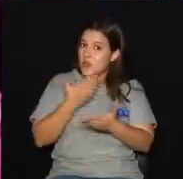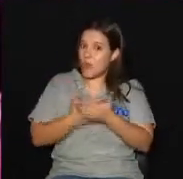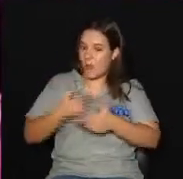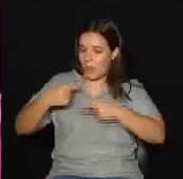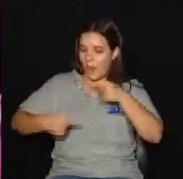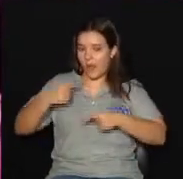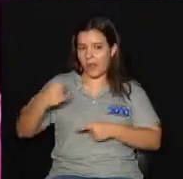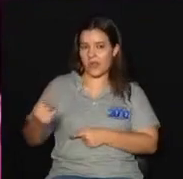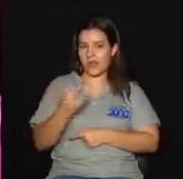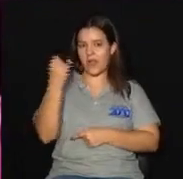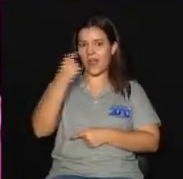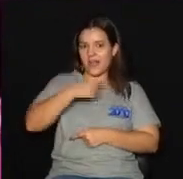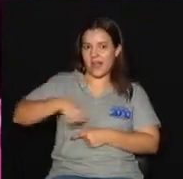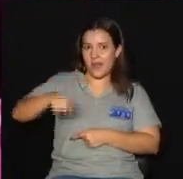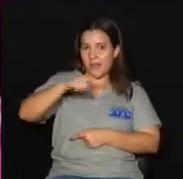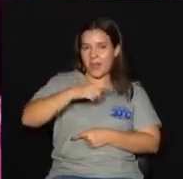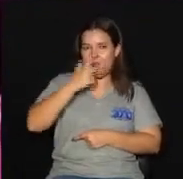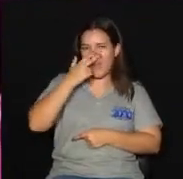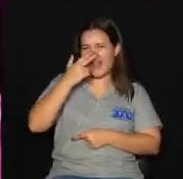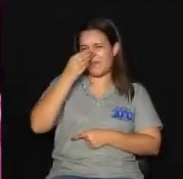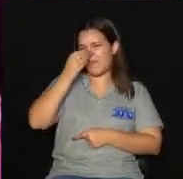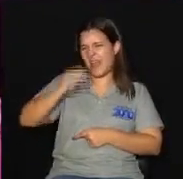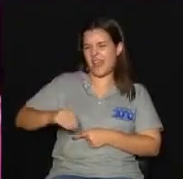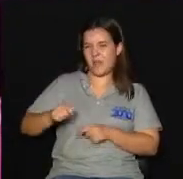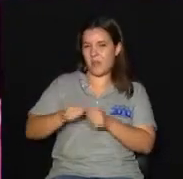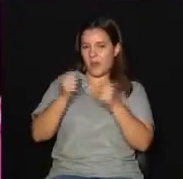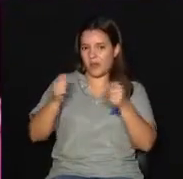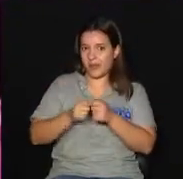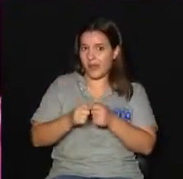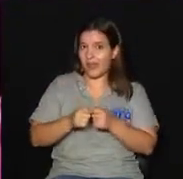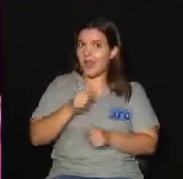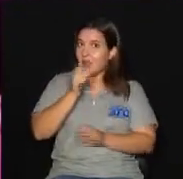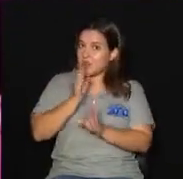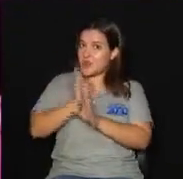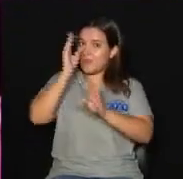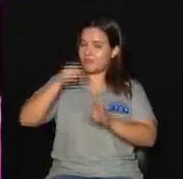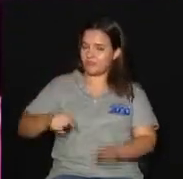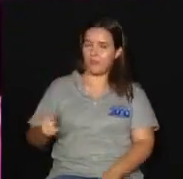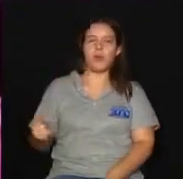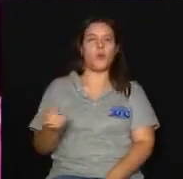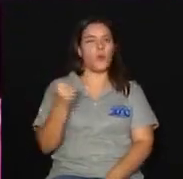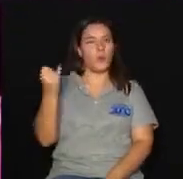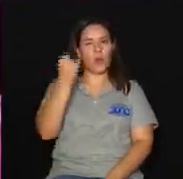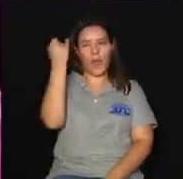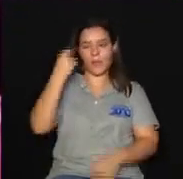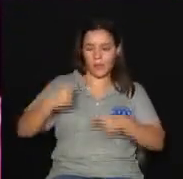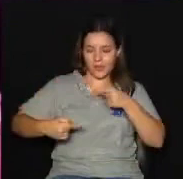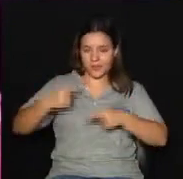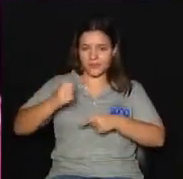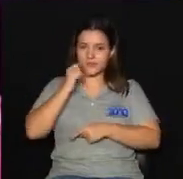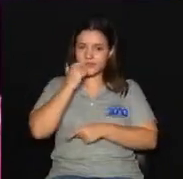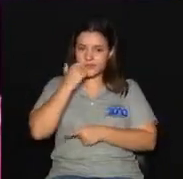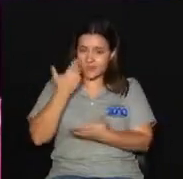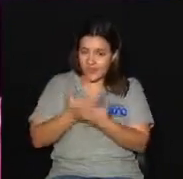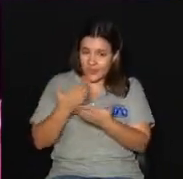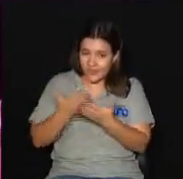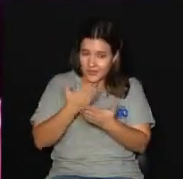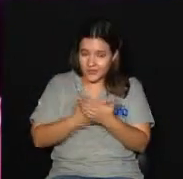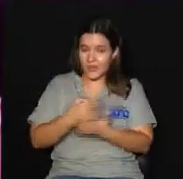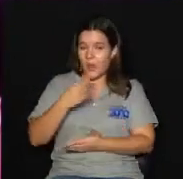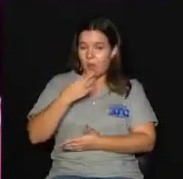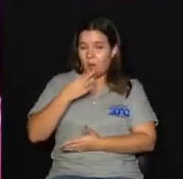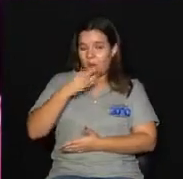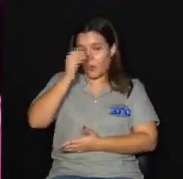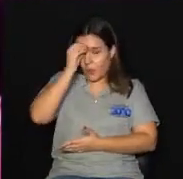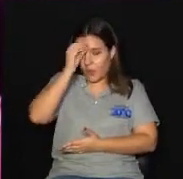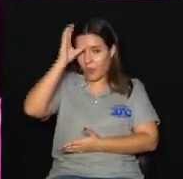As pessoas não imaginam o dia que elas descobrirem como é importante ela ter uma ação política,